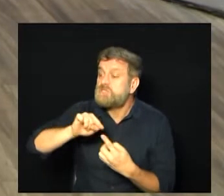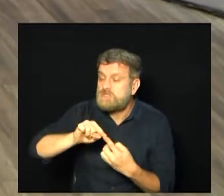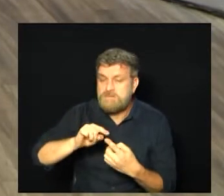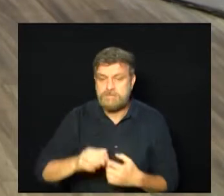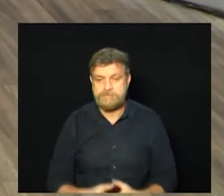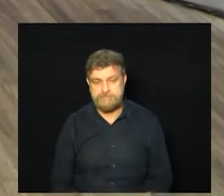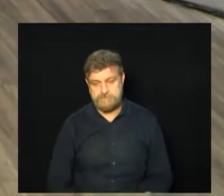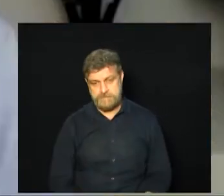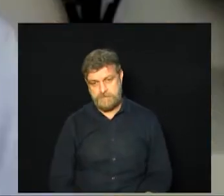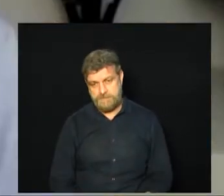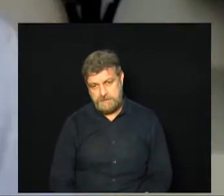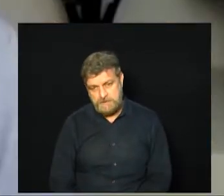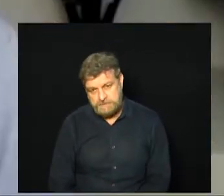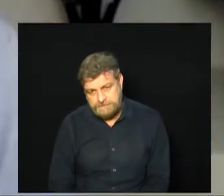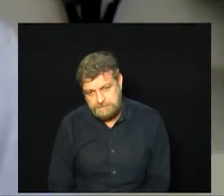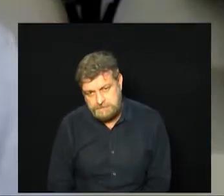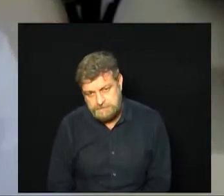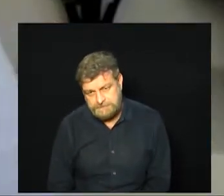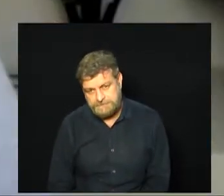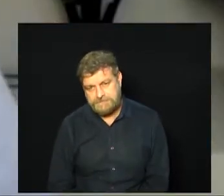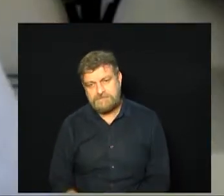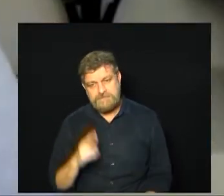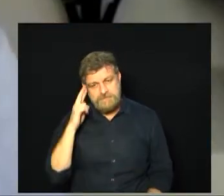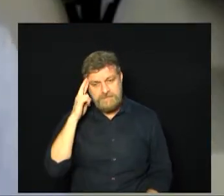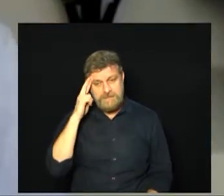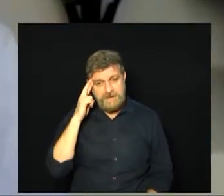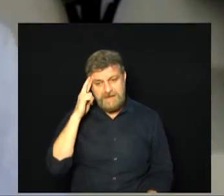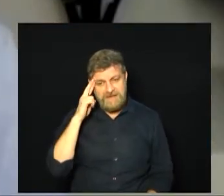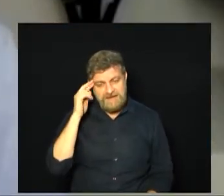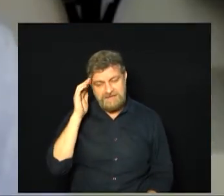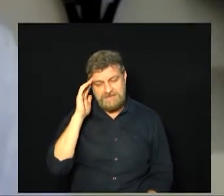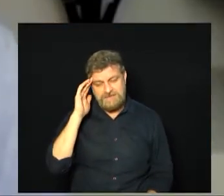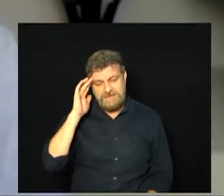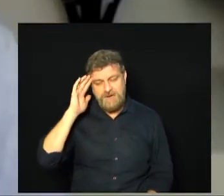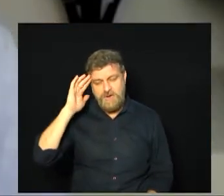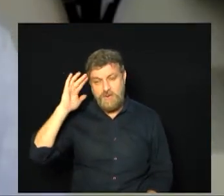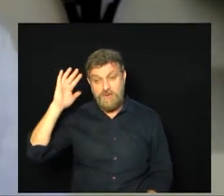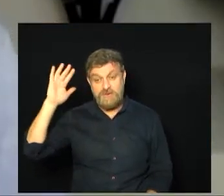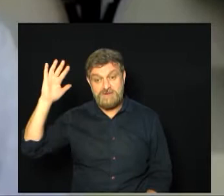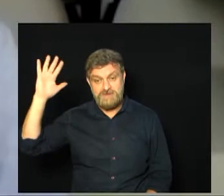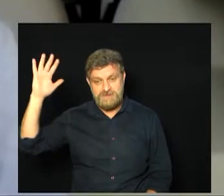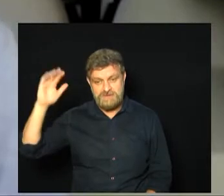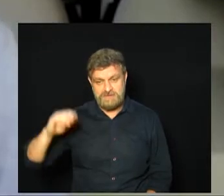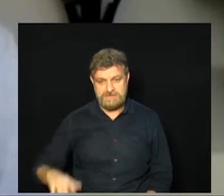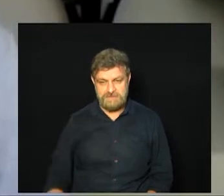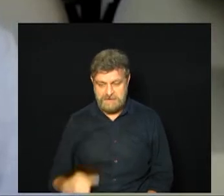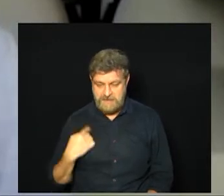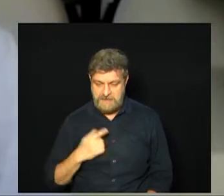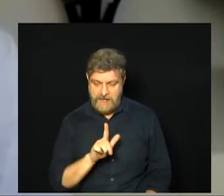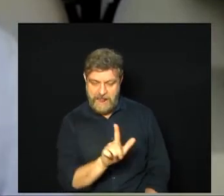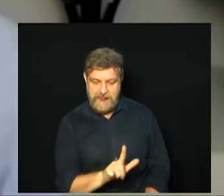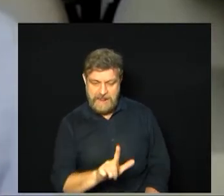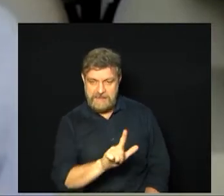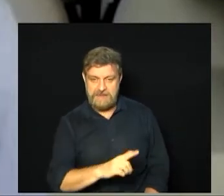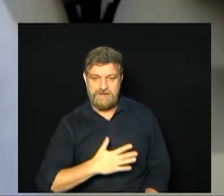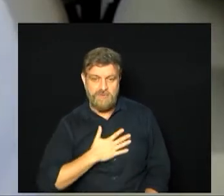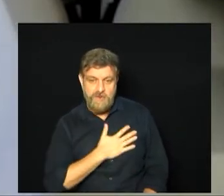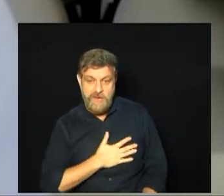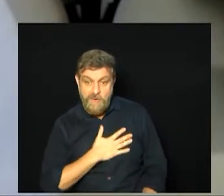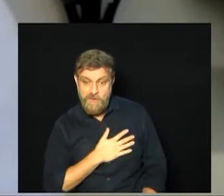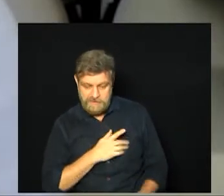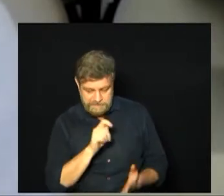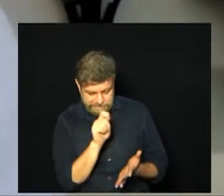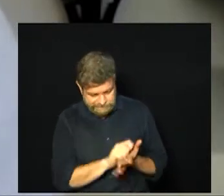De uma certa forma, é sempre um sonho para quem gosta de literatura, gosta de escrever.